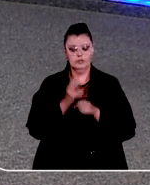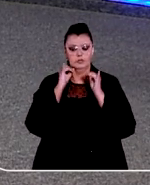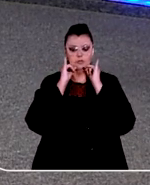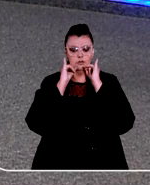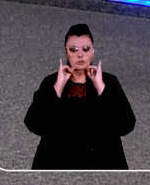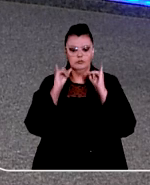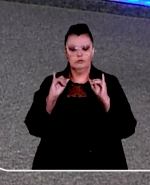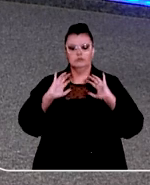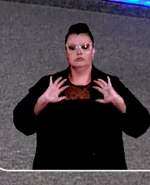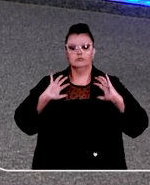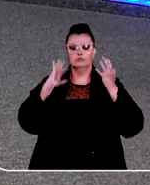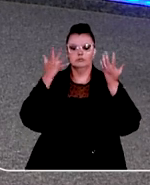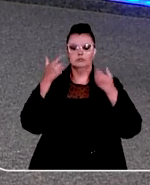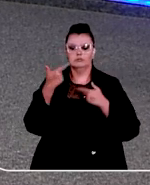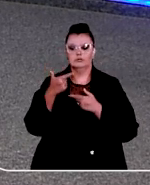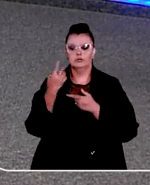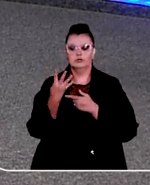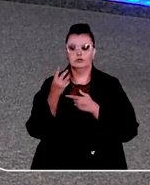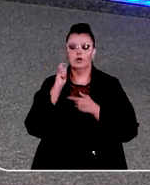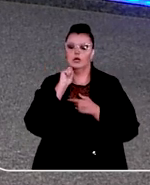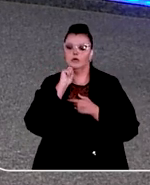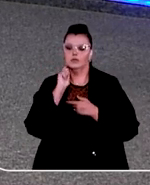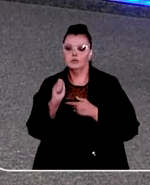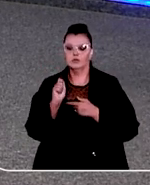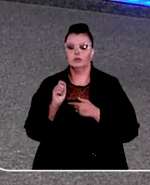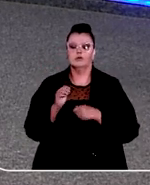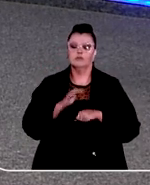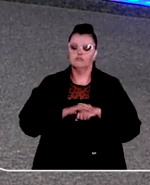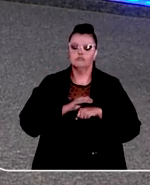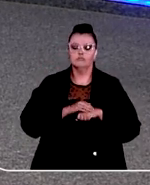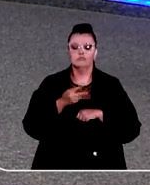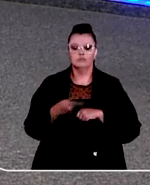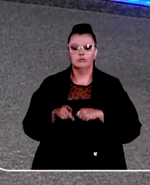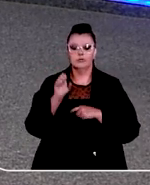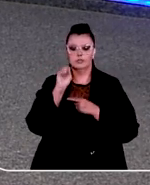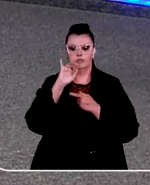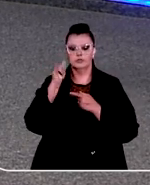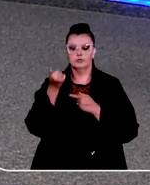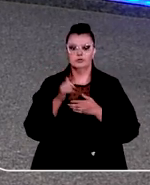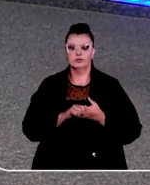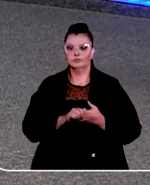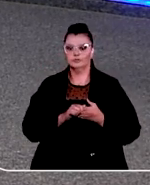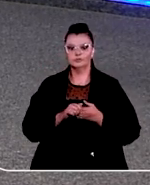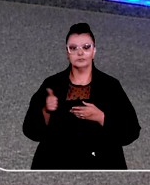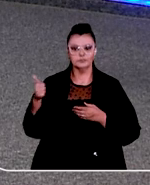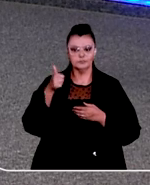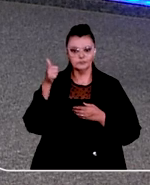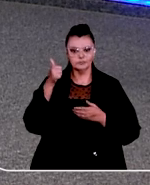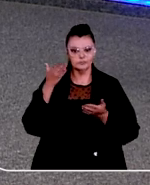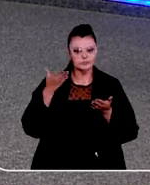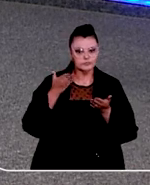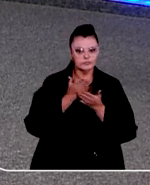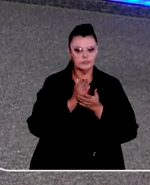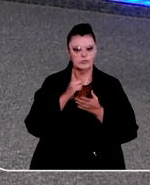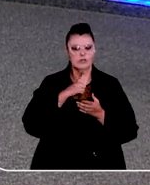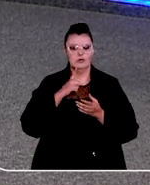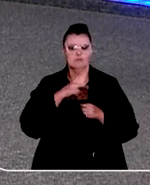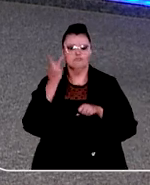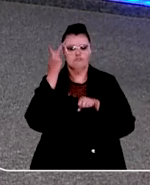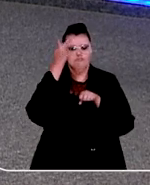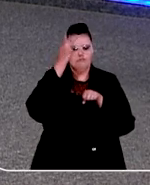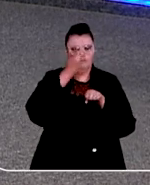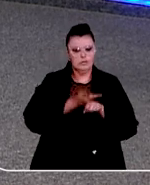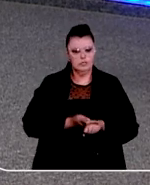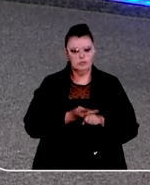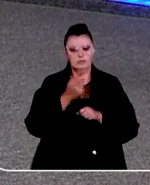anos da Constituição cidadã divulgou a lista com os trabalhos finalistas Os Vencedores serão anunciados